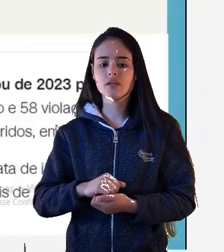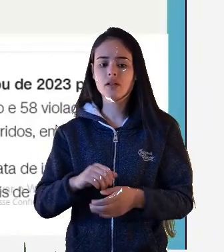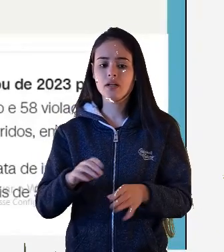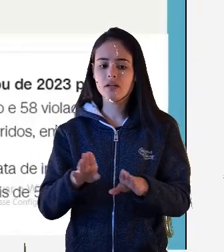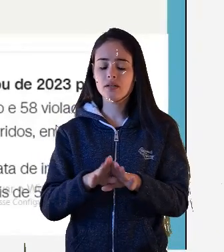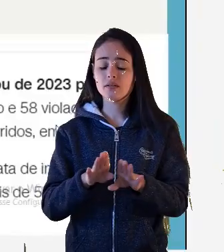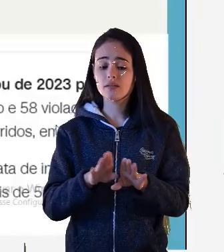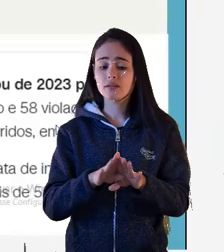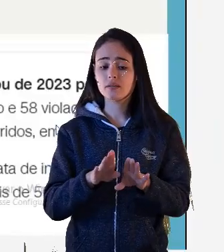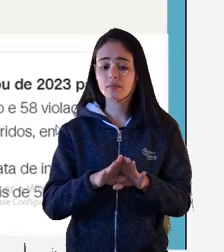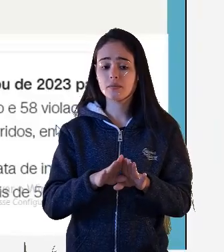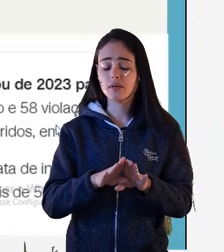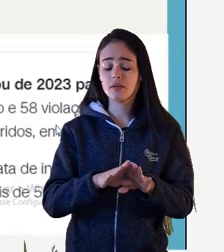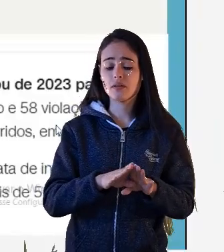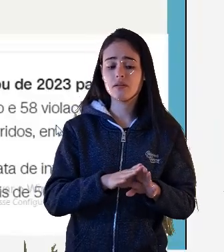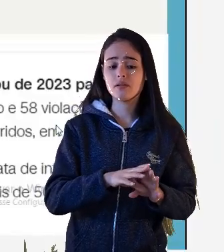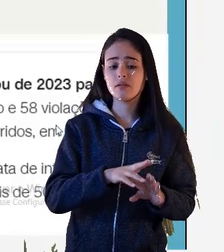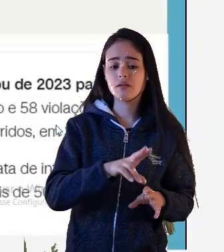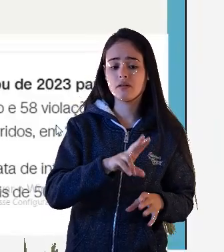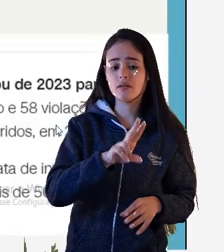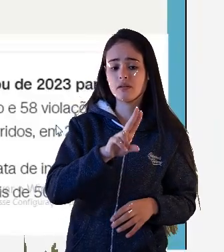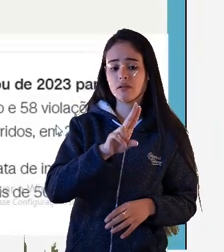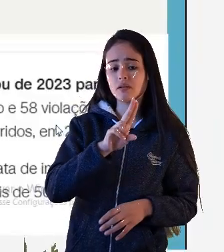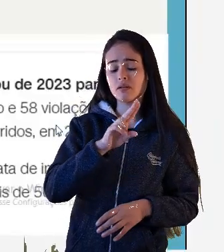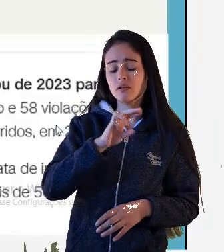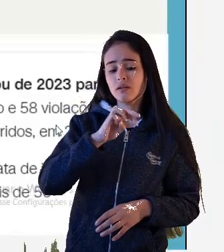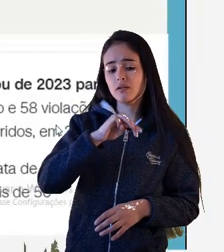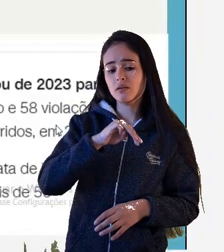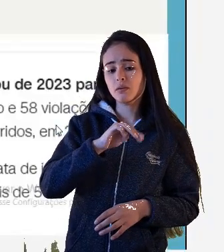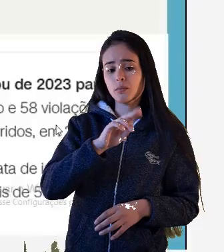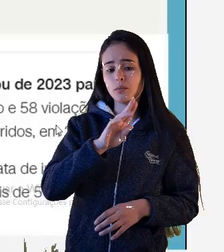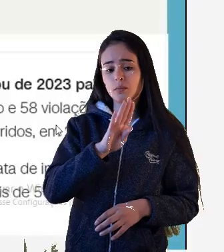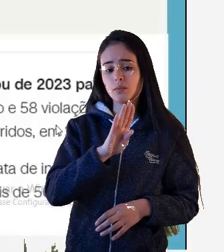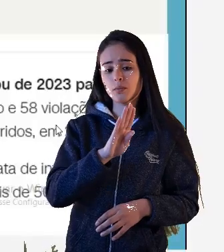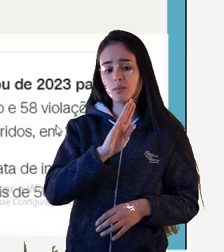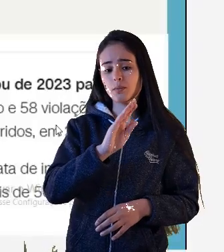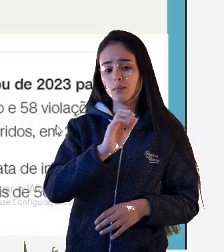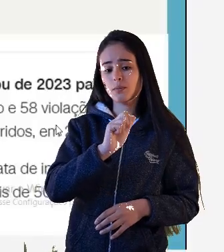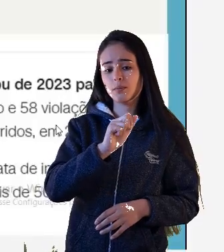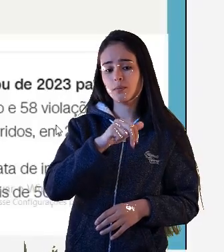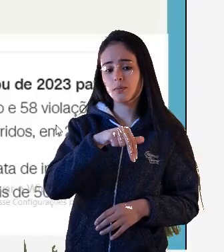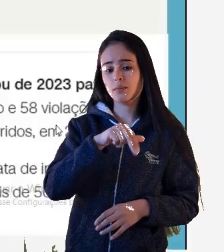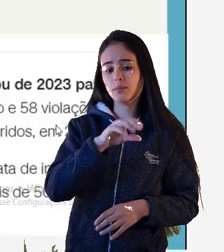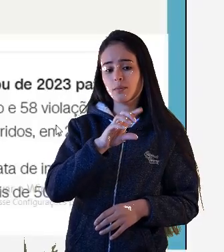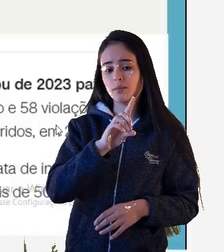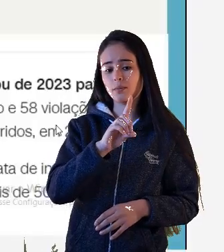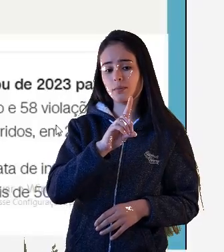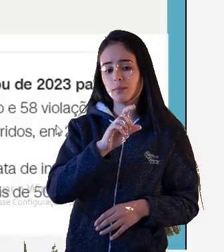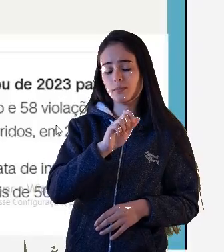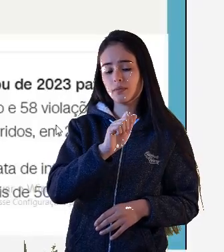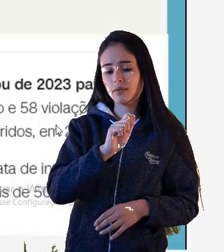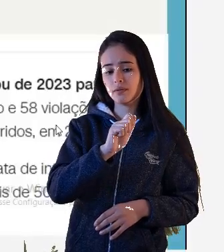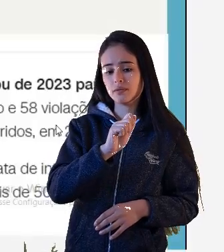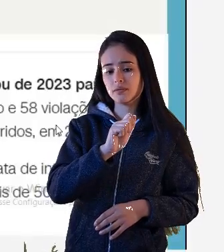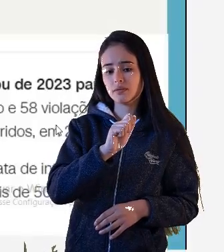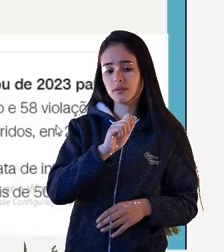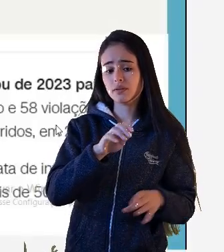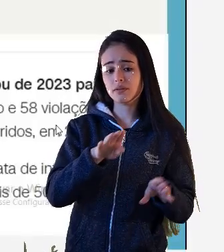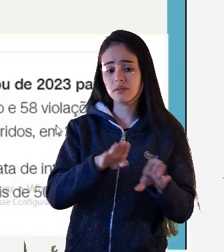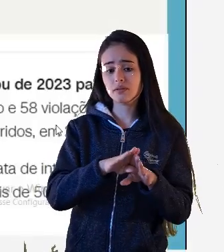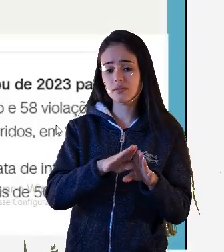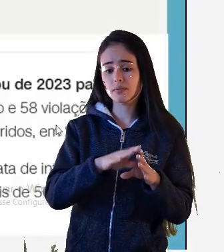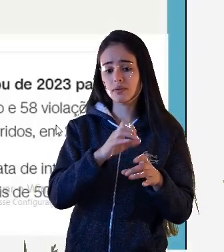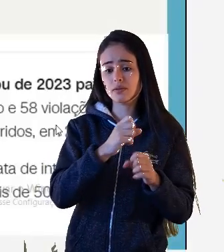anterior. A Umbanda teve 88 casos em 2023 e 234 ocorridos em 2024. Olha como que